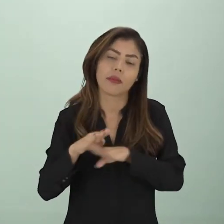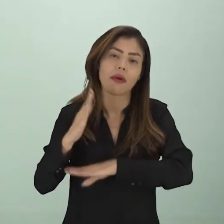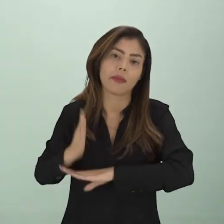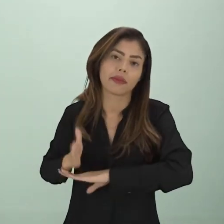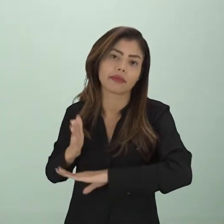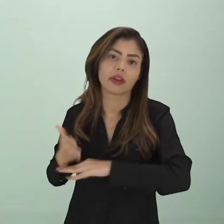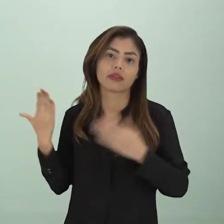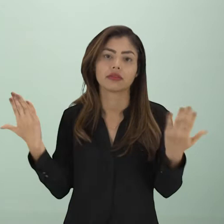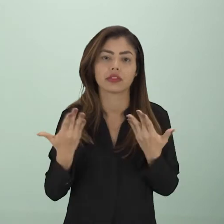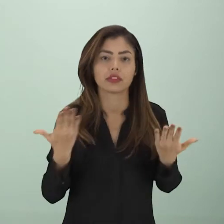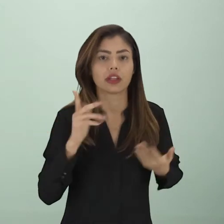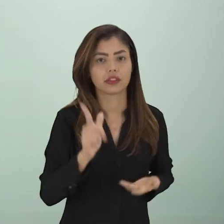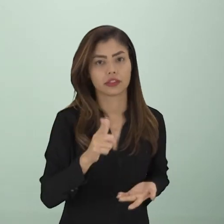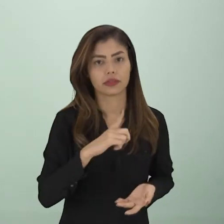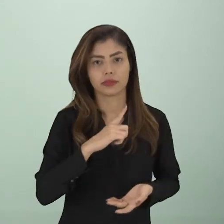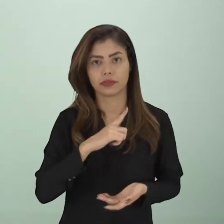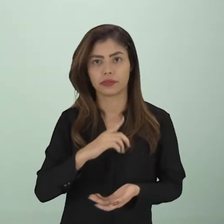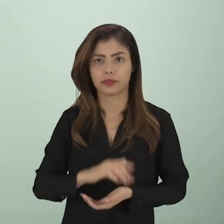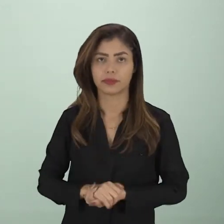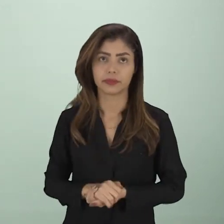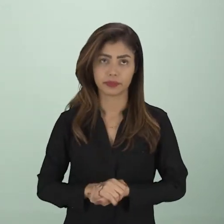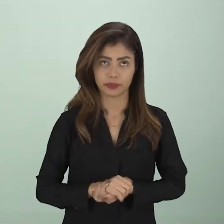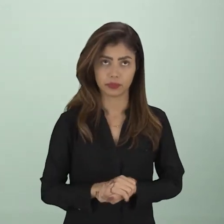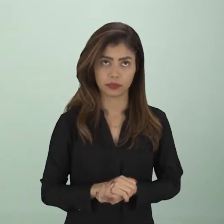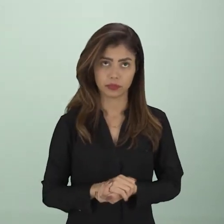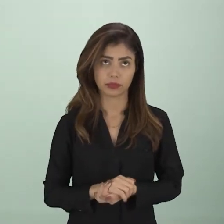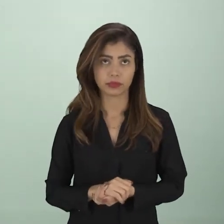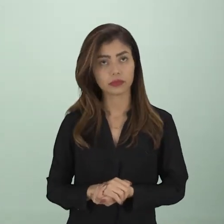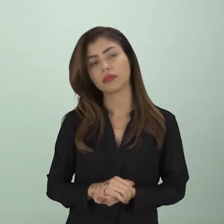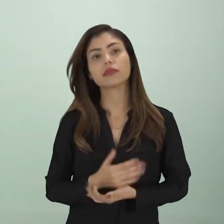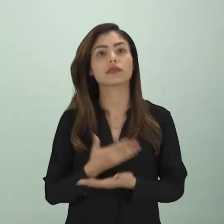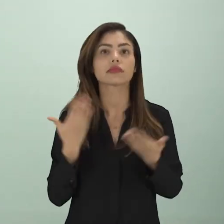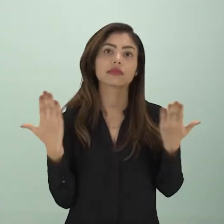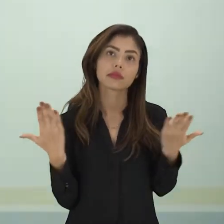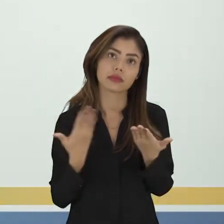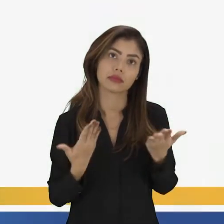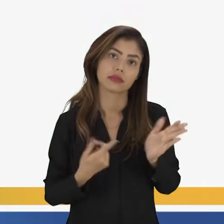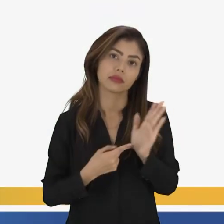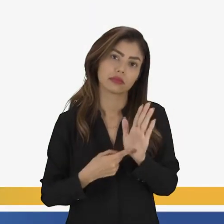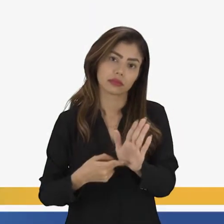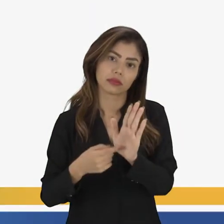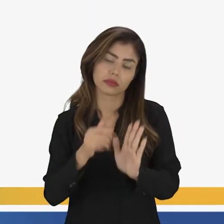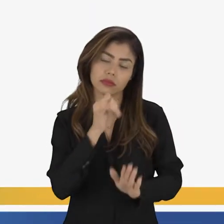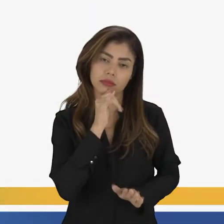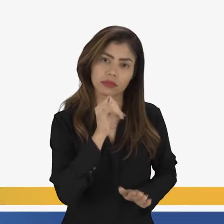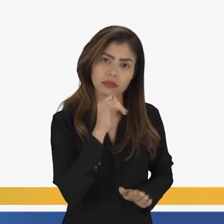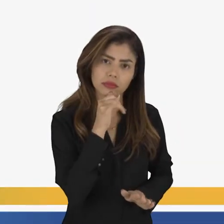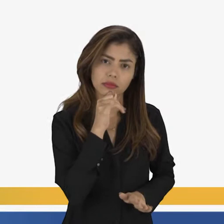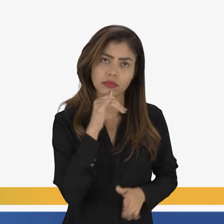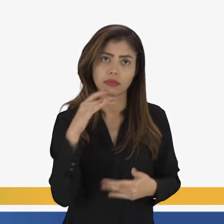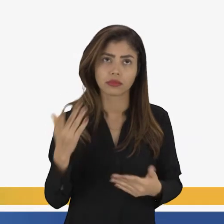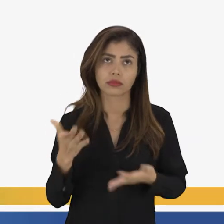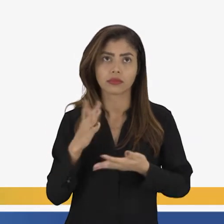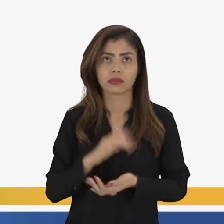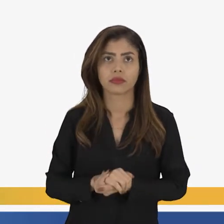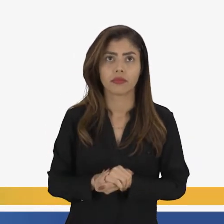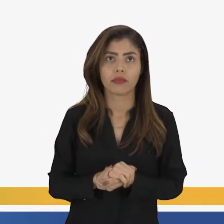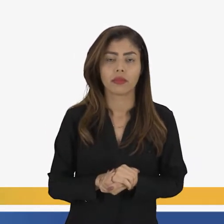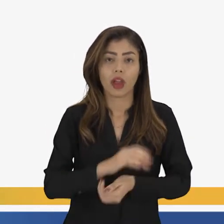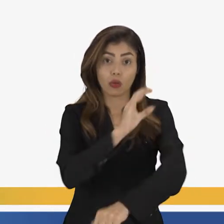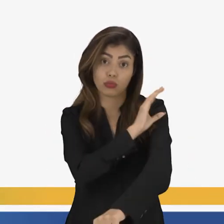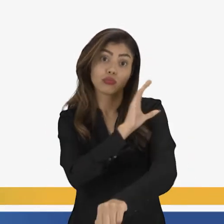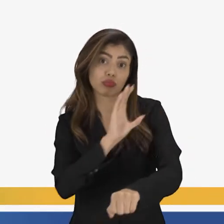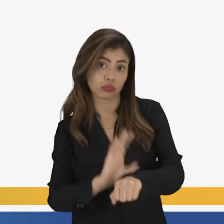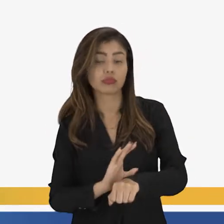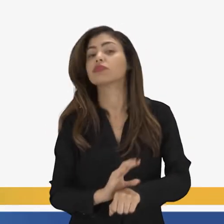estava ocorrendo já na época, certo? E aqui nós temos, né, um exemplo da questão da